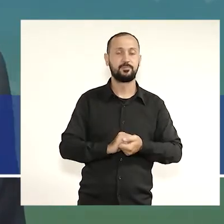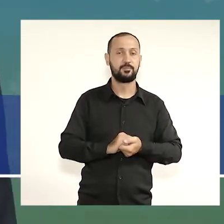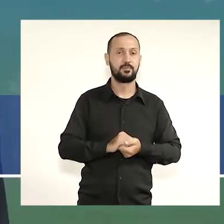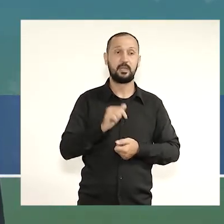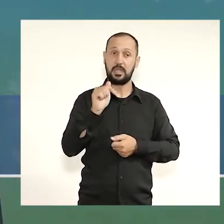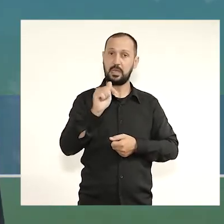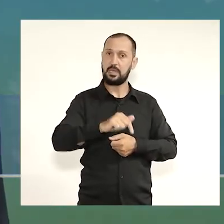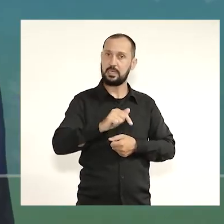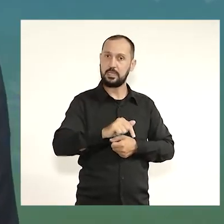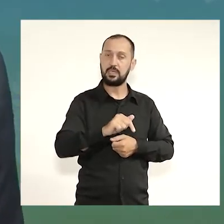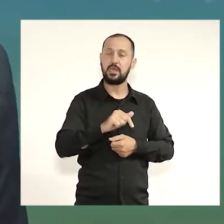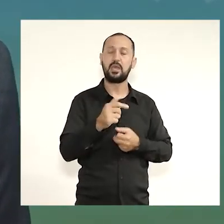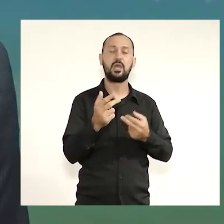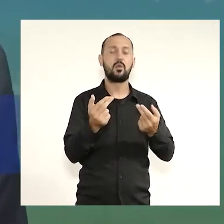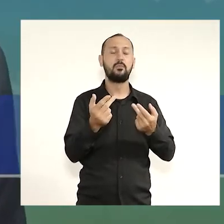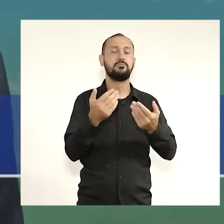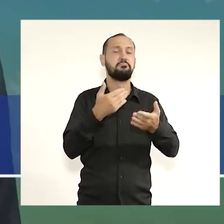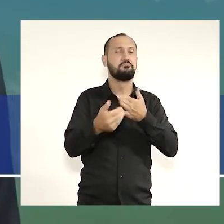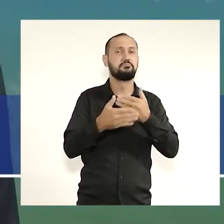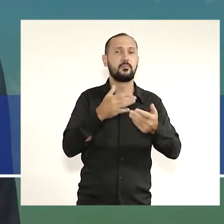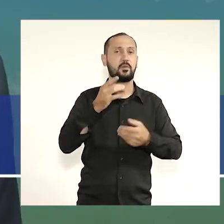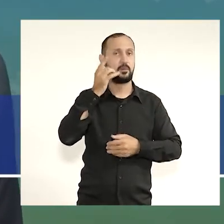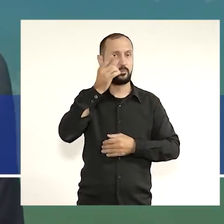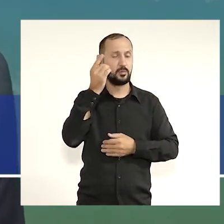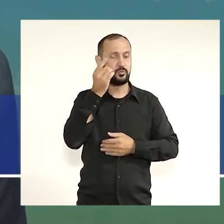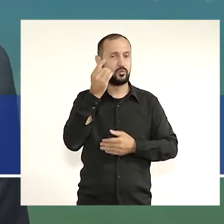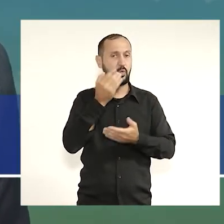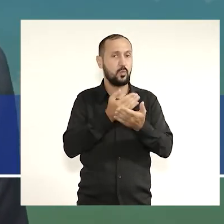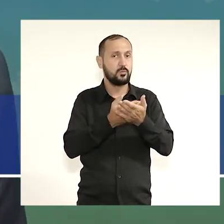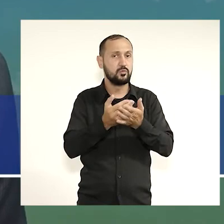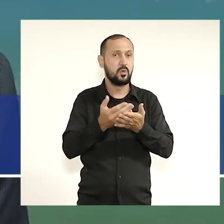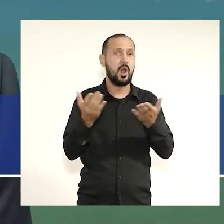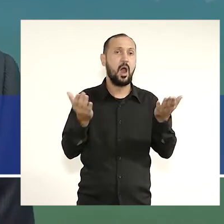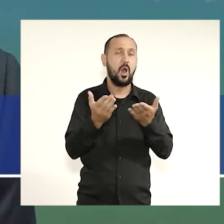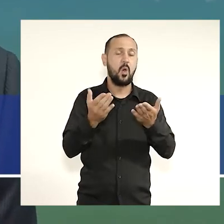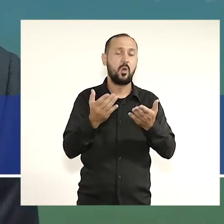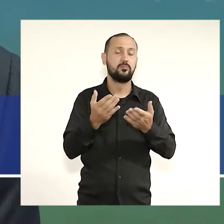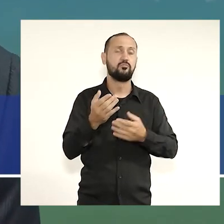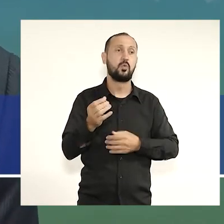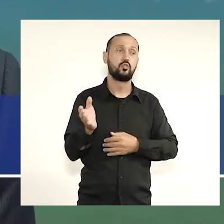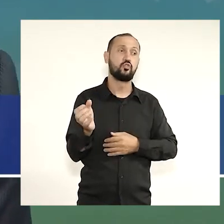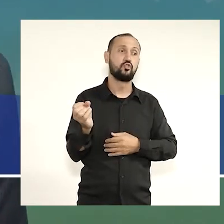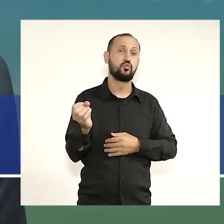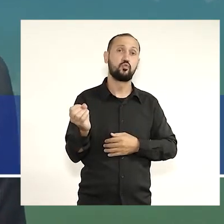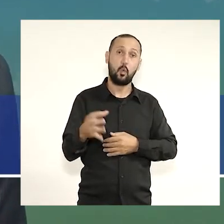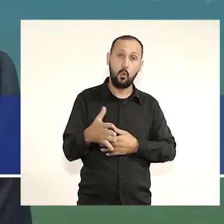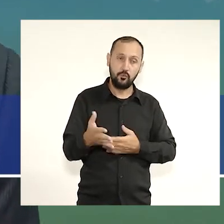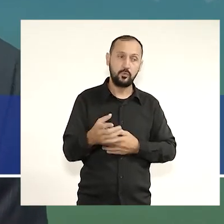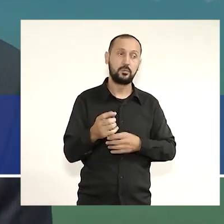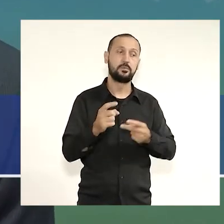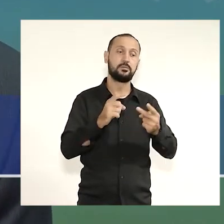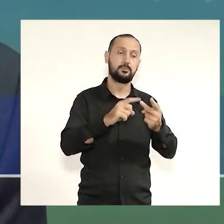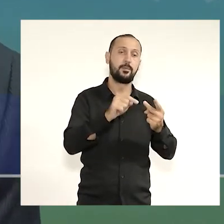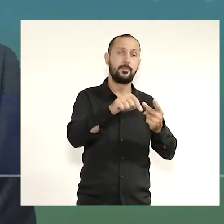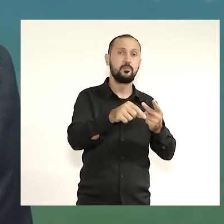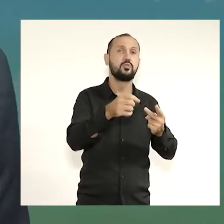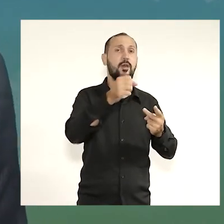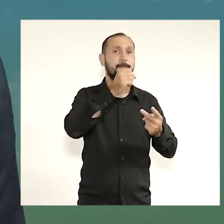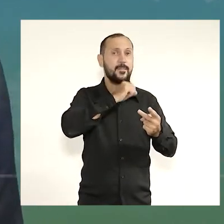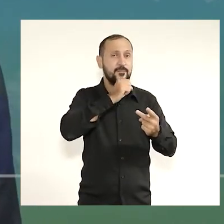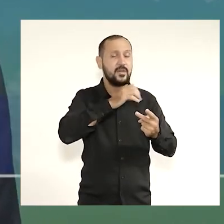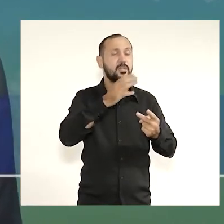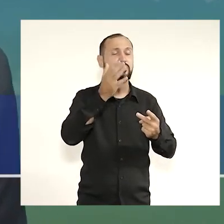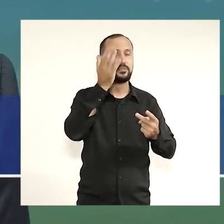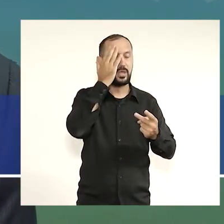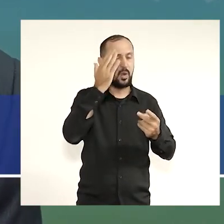Casa Legislativa, tanto para aqueles deputados que chegaram, como para aqueles mais experientes, é sempre um processo